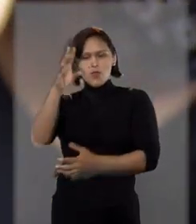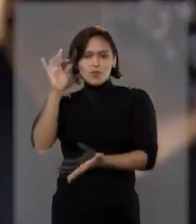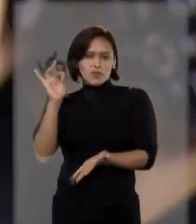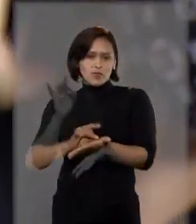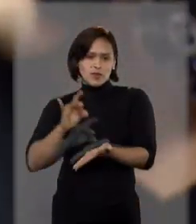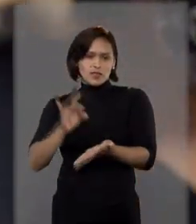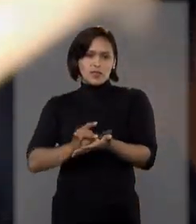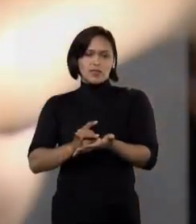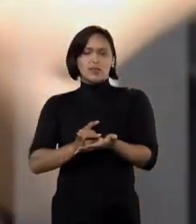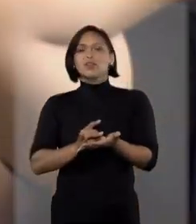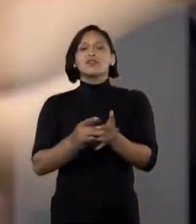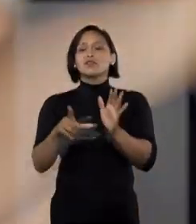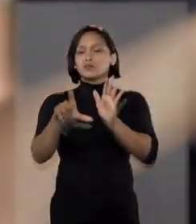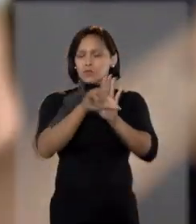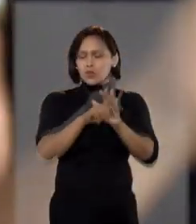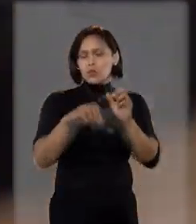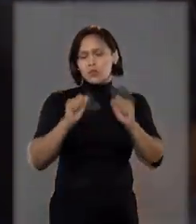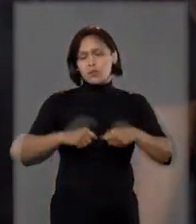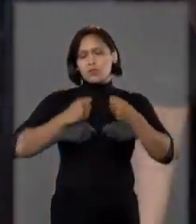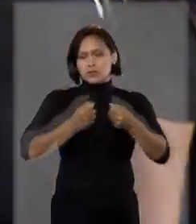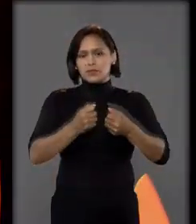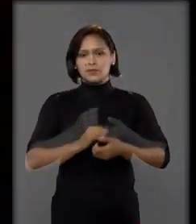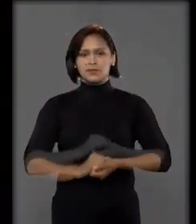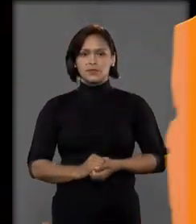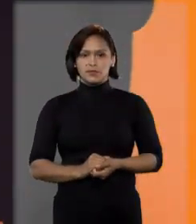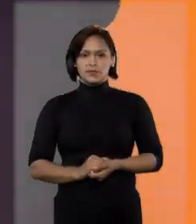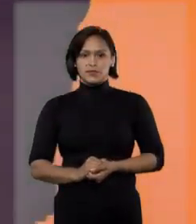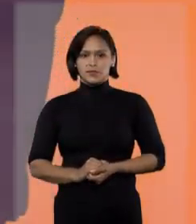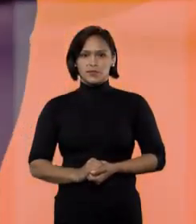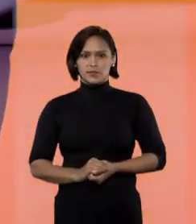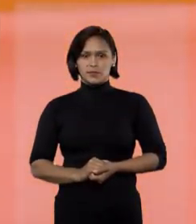verdadeiro proprietário do poder.